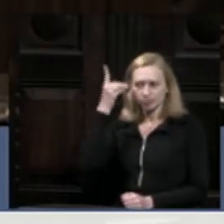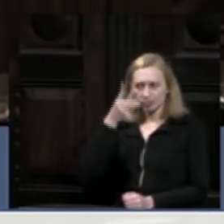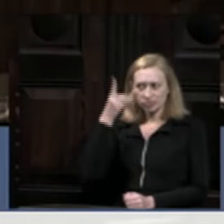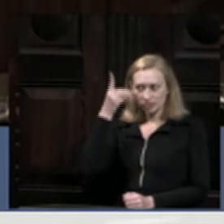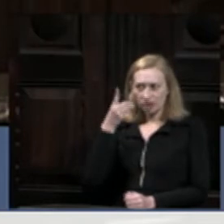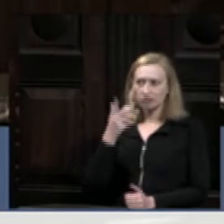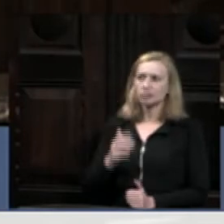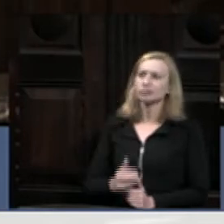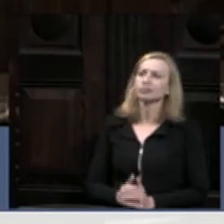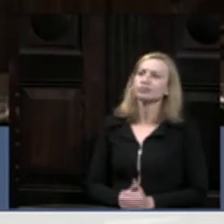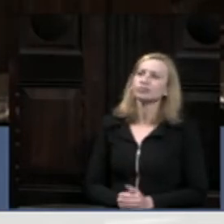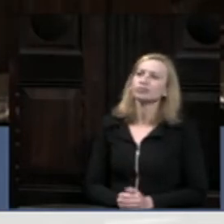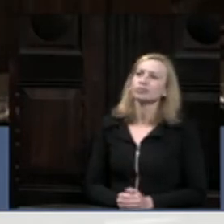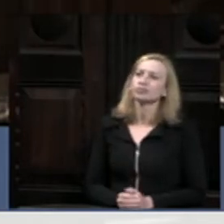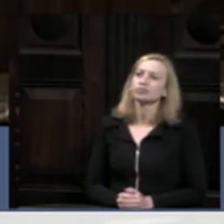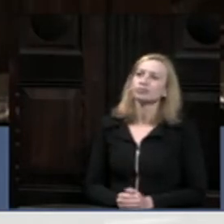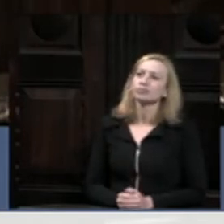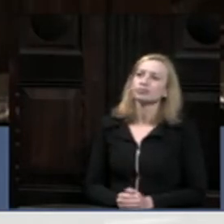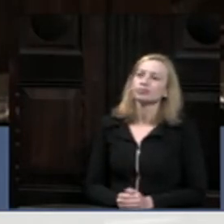parlamentares,